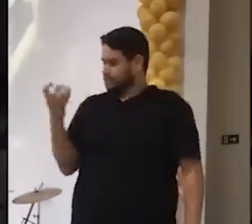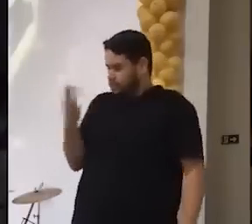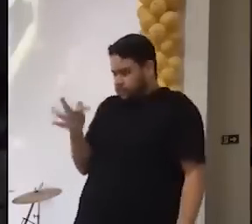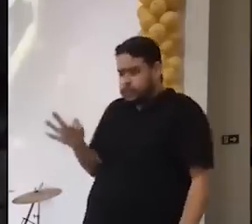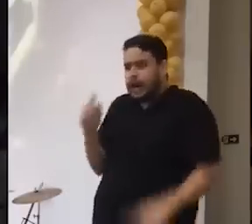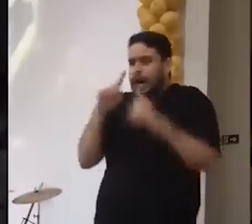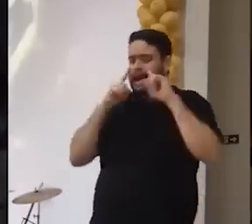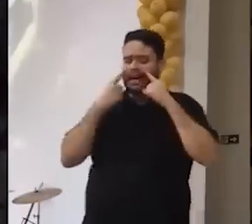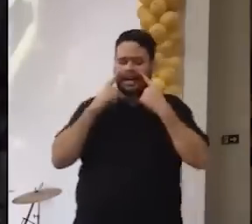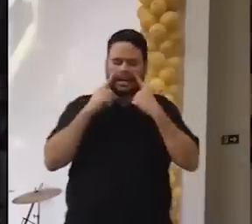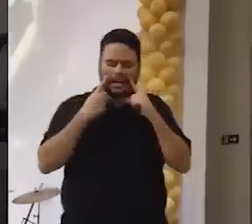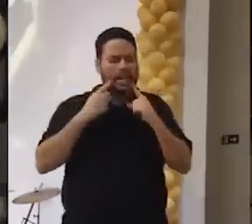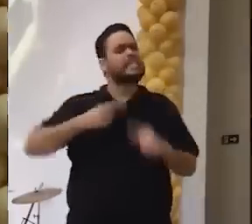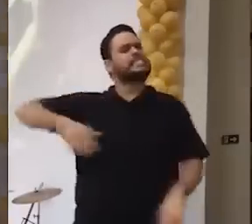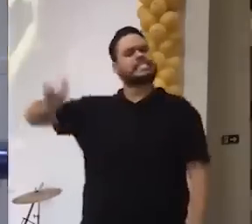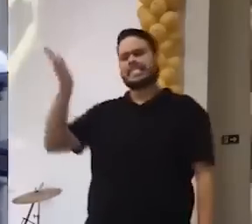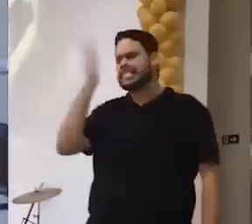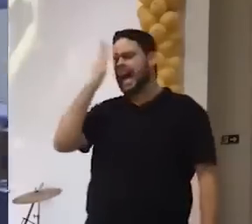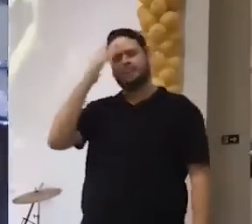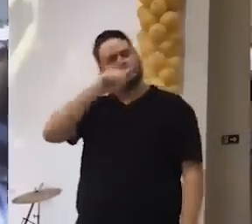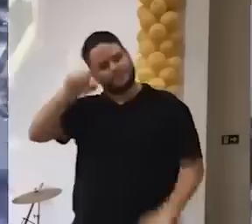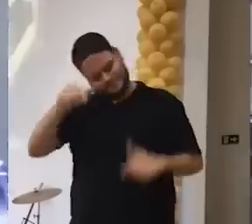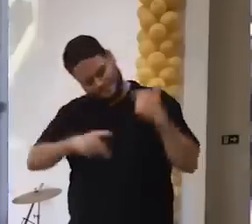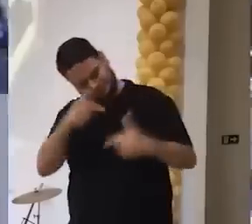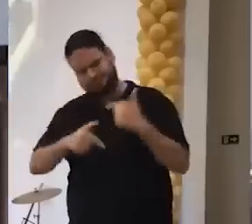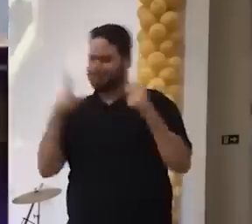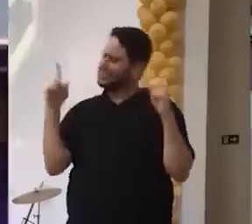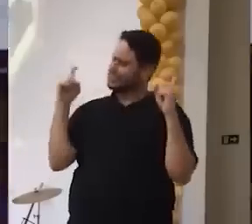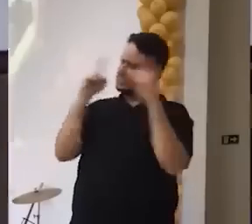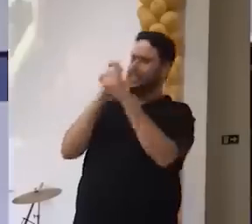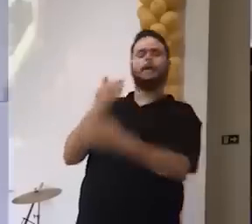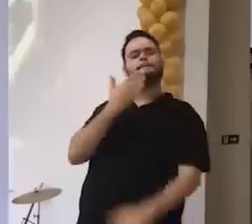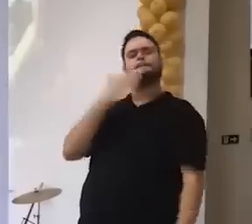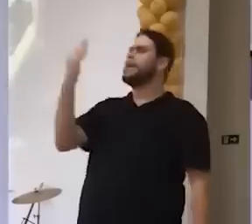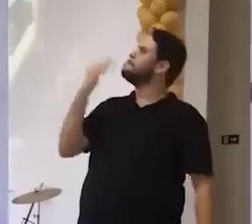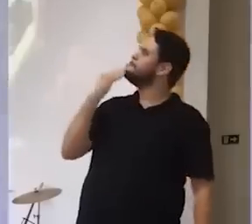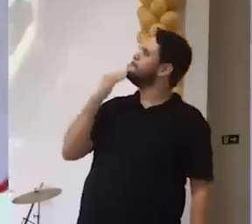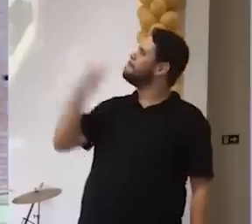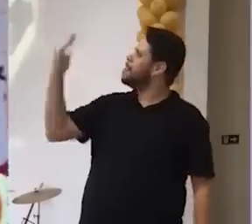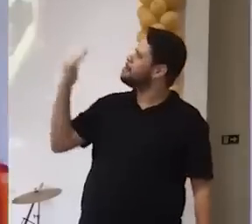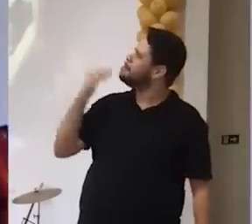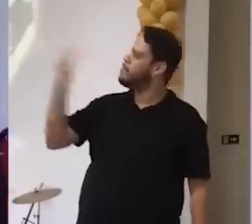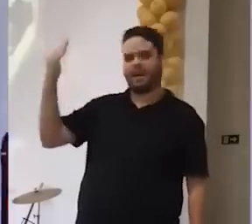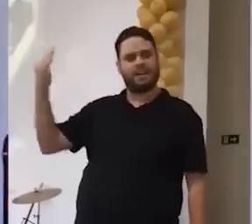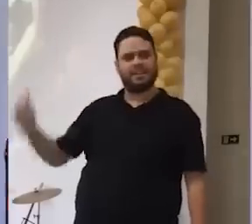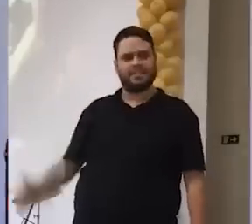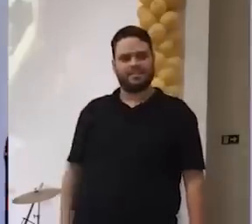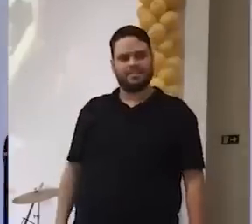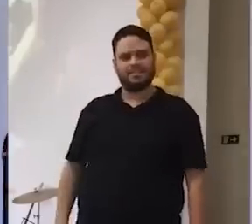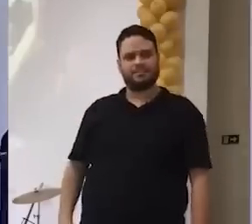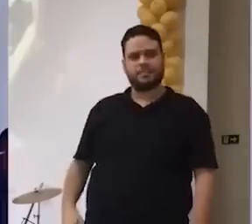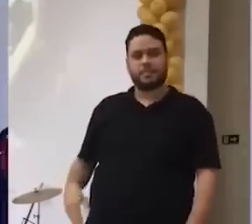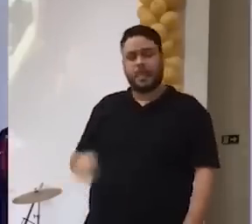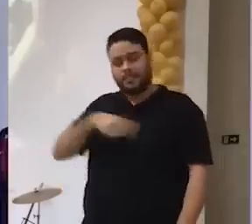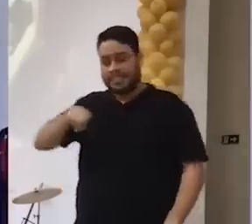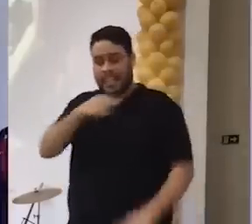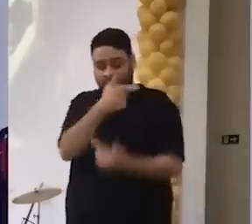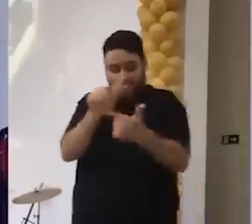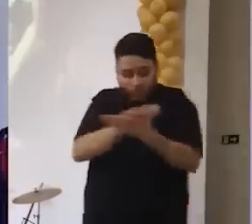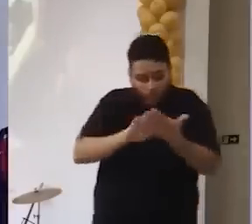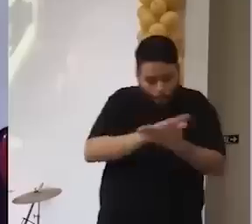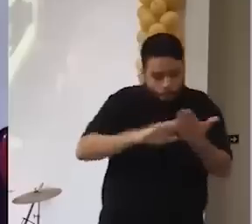seus gemidos, Ele sabe as suas lutas. Então peça para Ele, peça para Ele. Nada tens, porque nada pedis, buscai